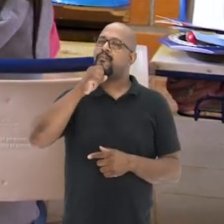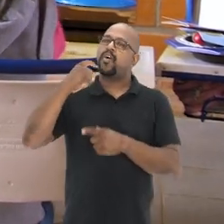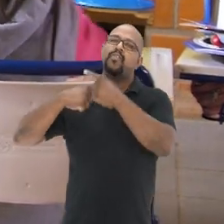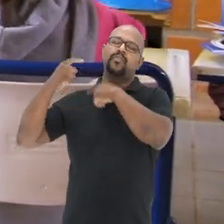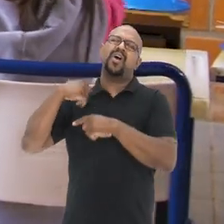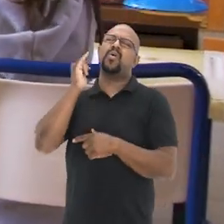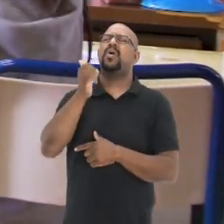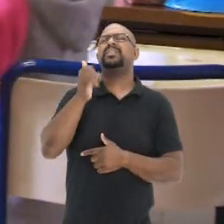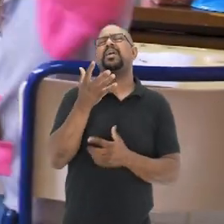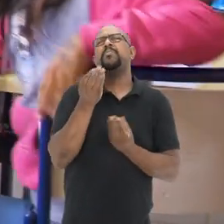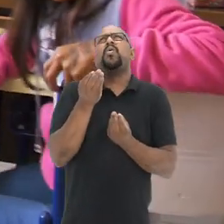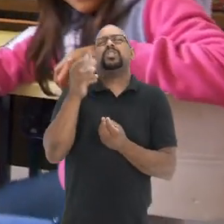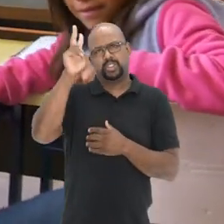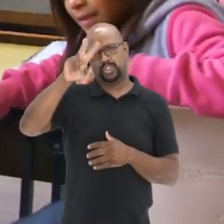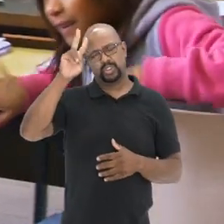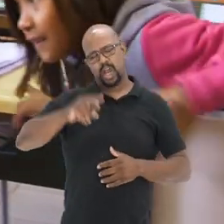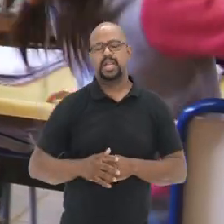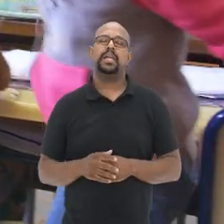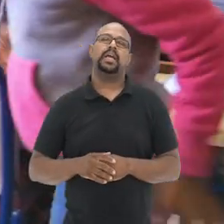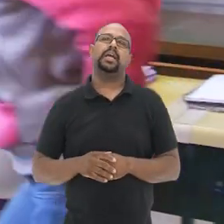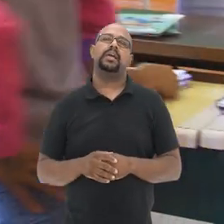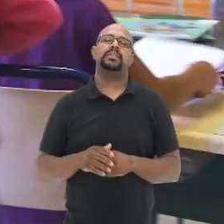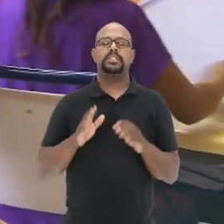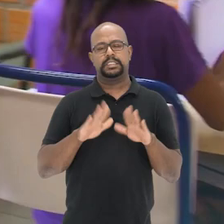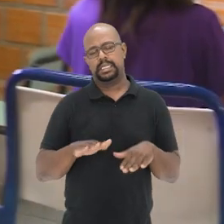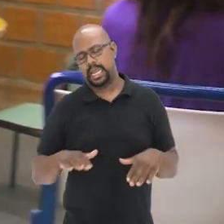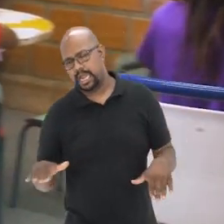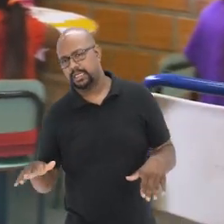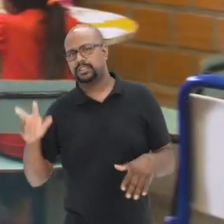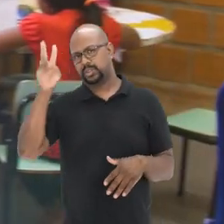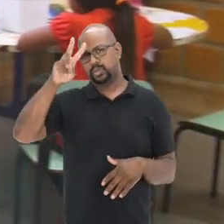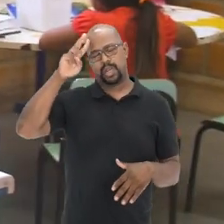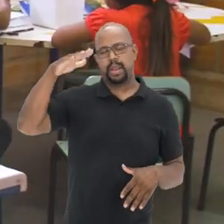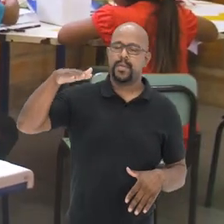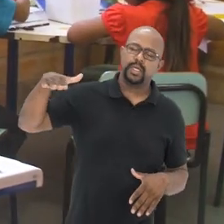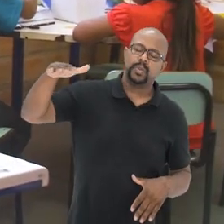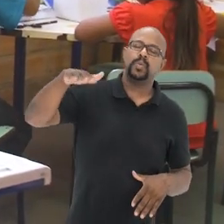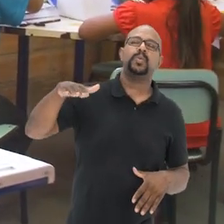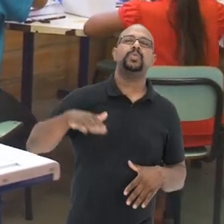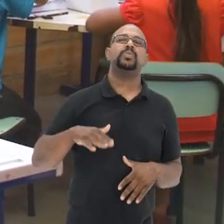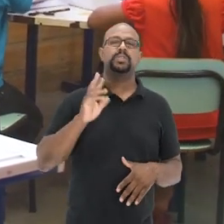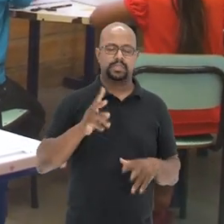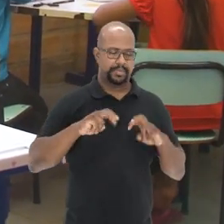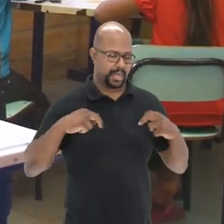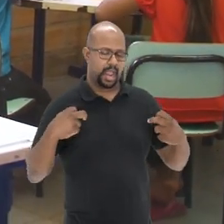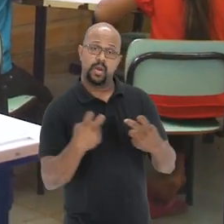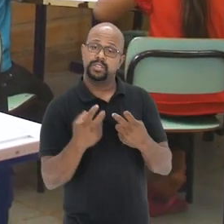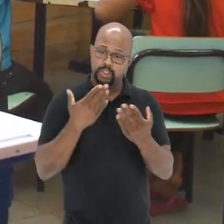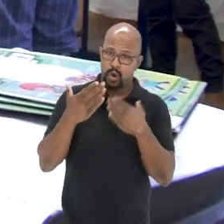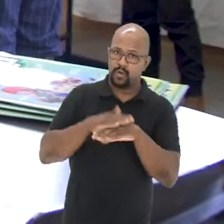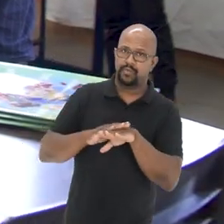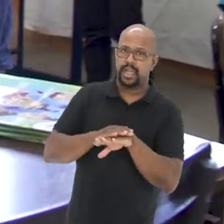nossos avós, eles contam muitas histórias. A história para as crianças, a história para os adultos, sempre na roda